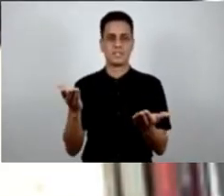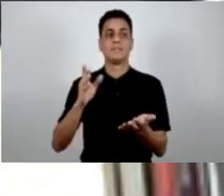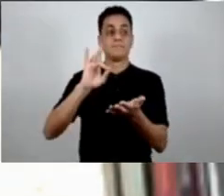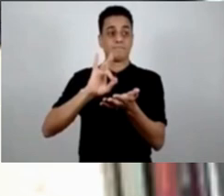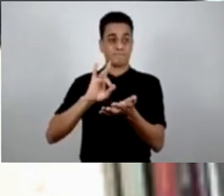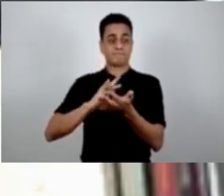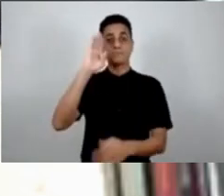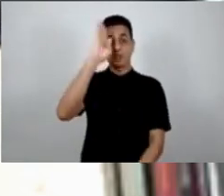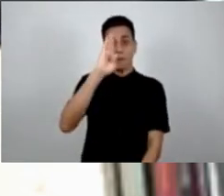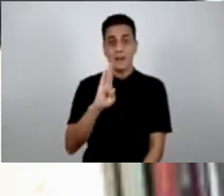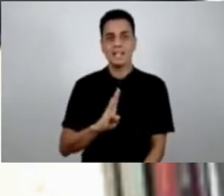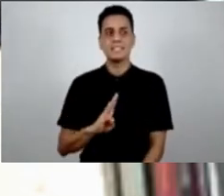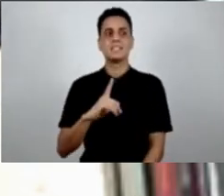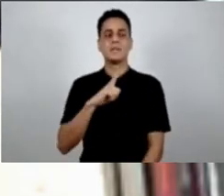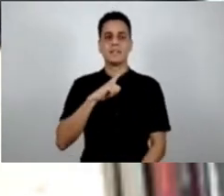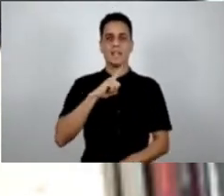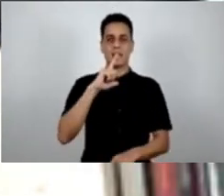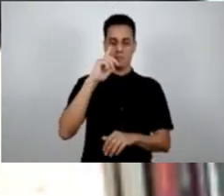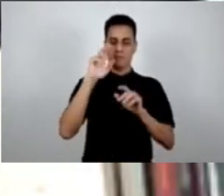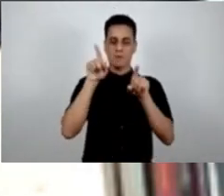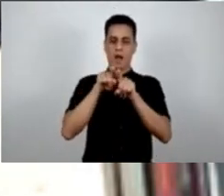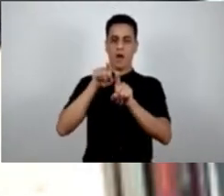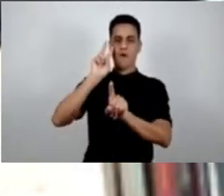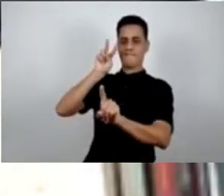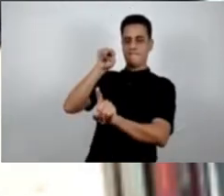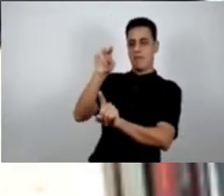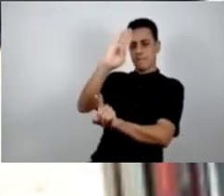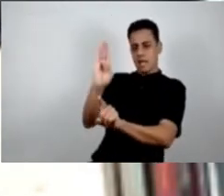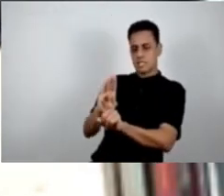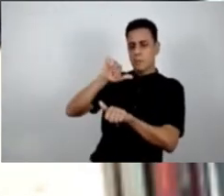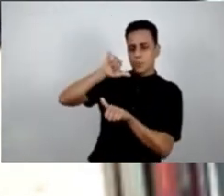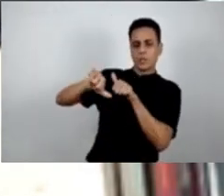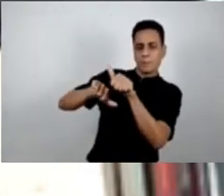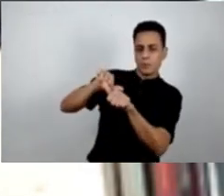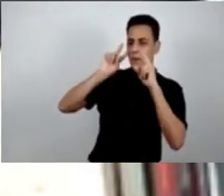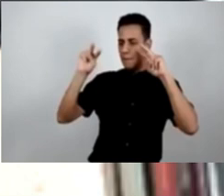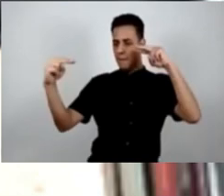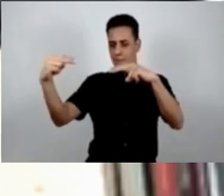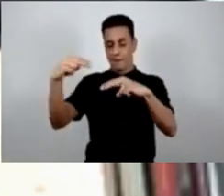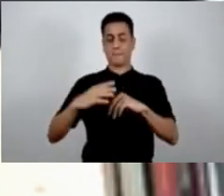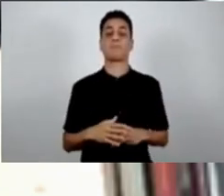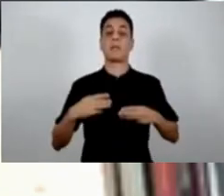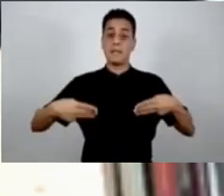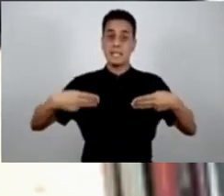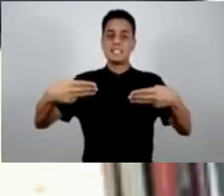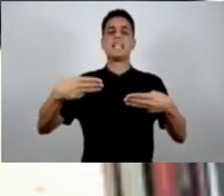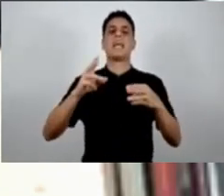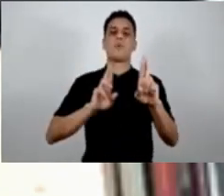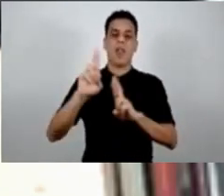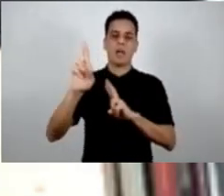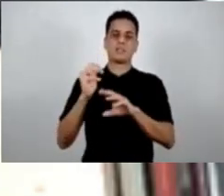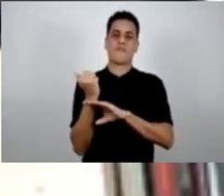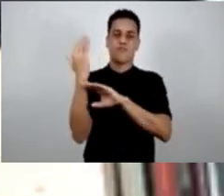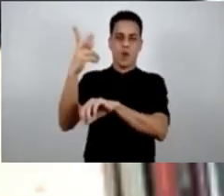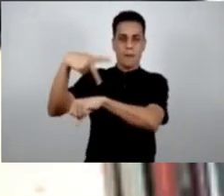imagem cambiante, digamos, mutável ao longo das últimas décadas, e o Ministério das Relações Exteriores, o governo brasileiro, mas sobretudo a